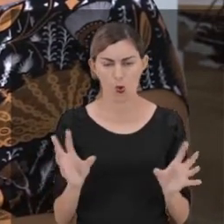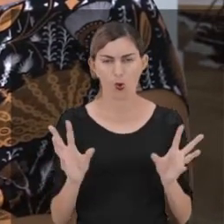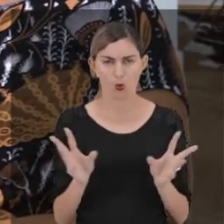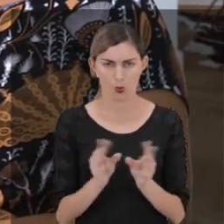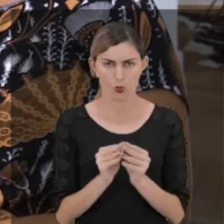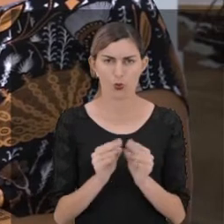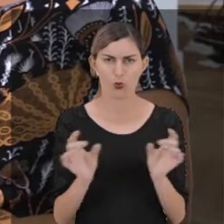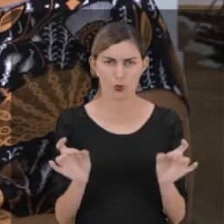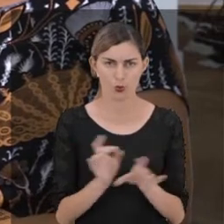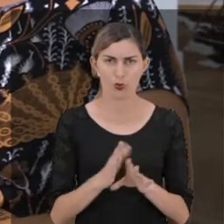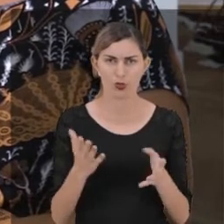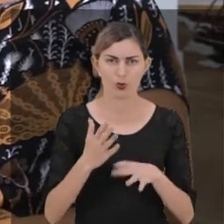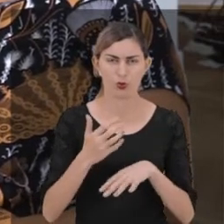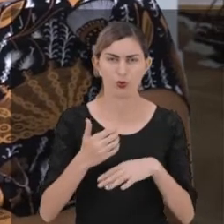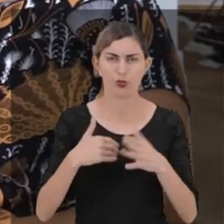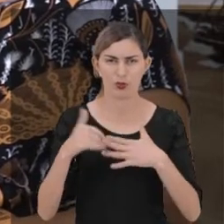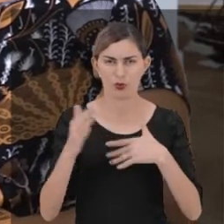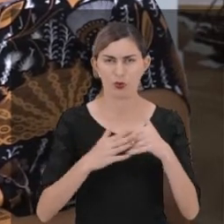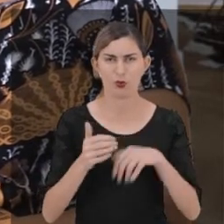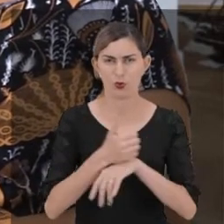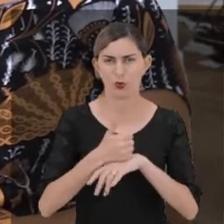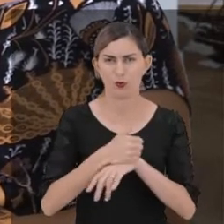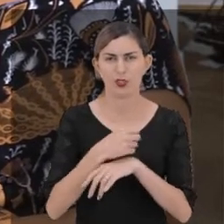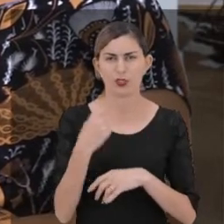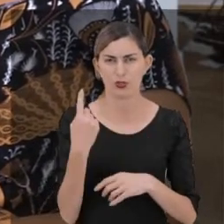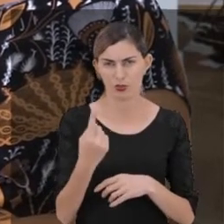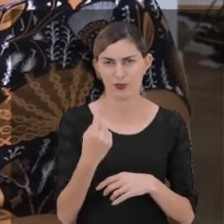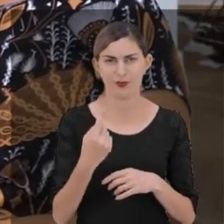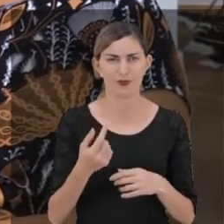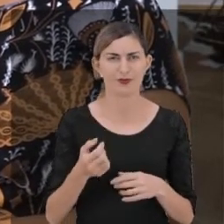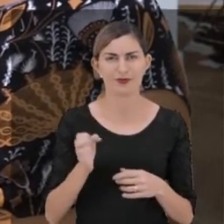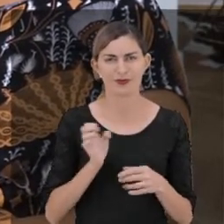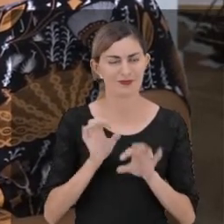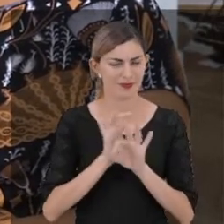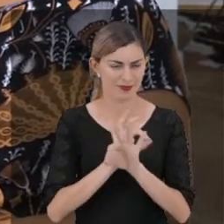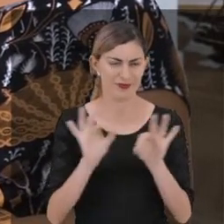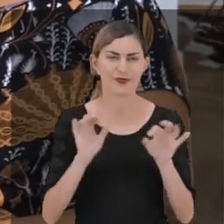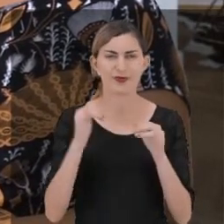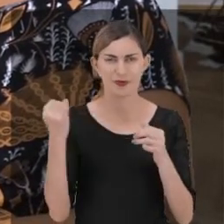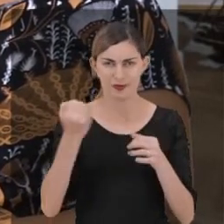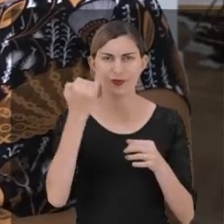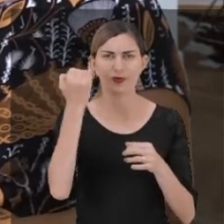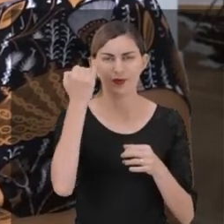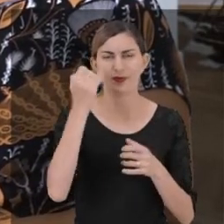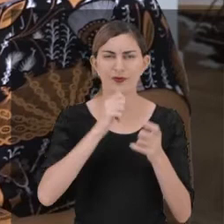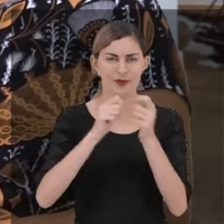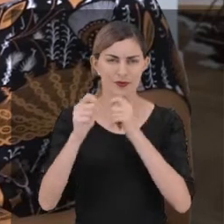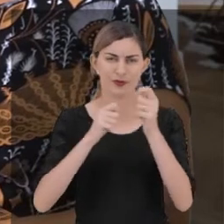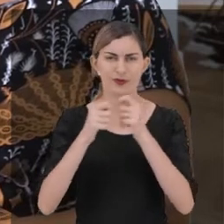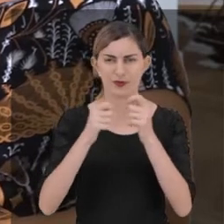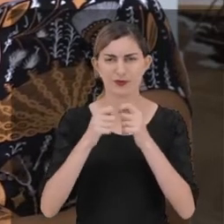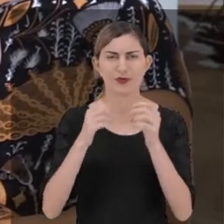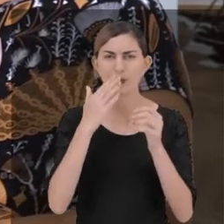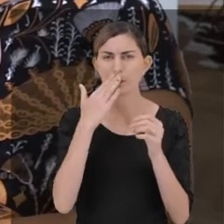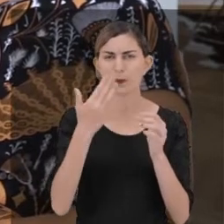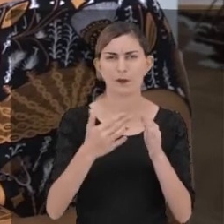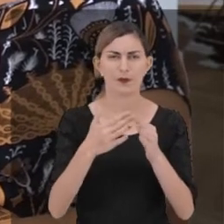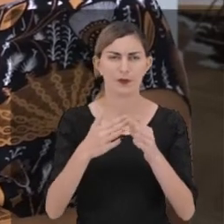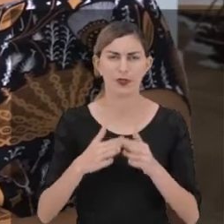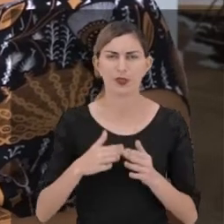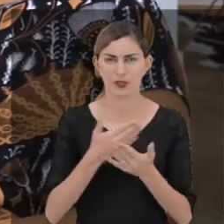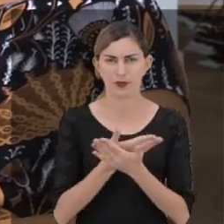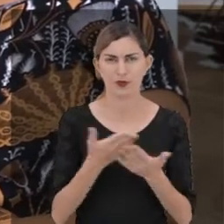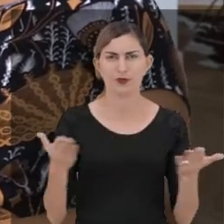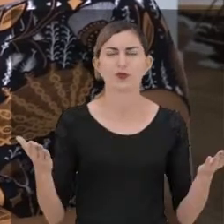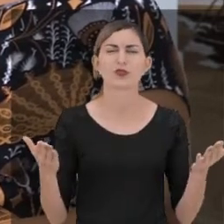a competência 1, com essa rica entrevista que a Andréa nos proporcionou. E estamos pedindo a